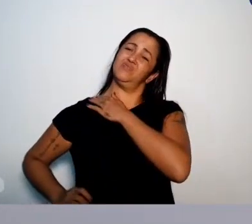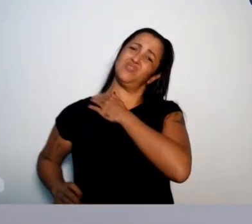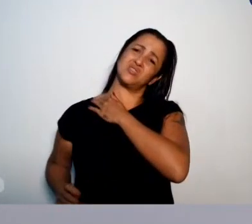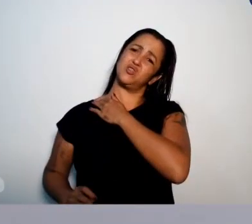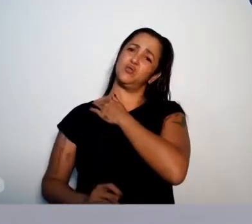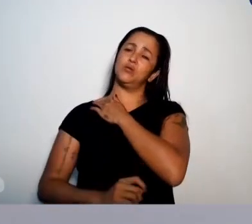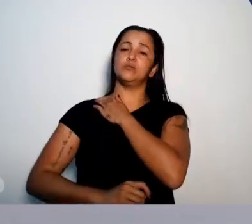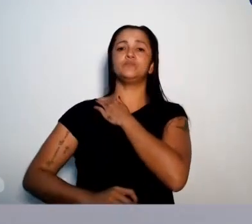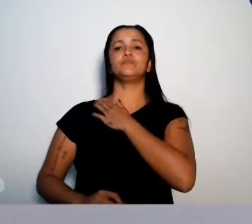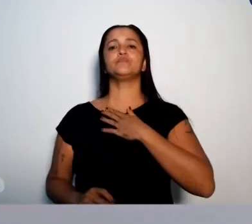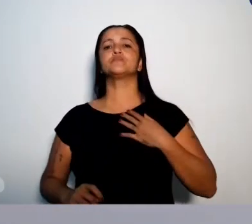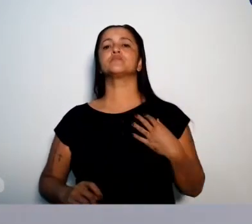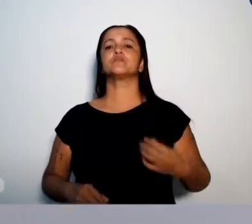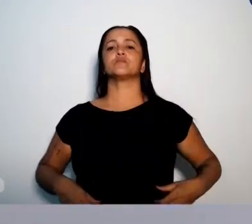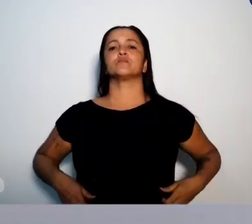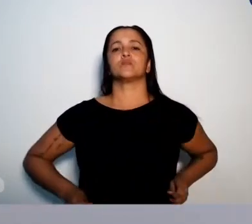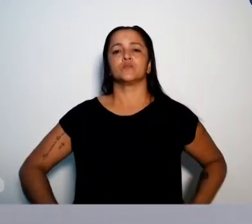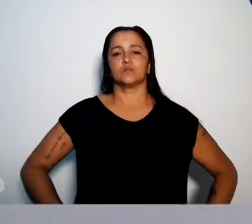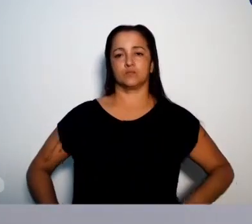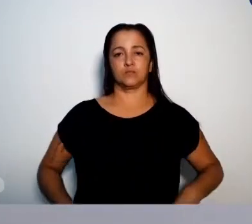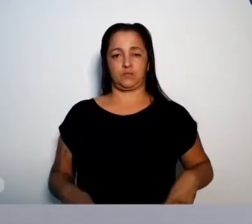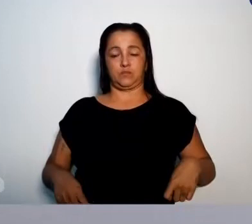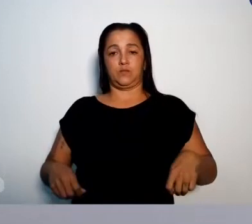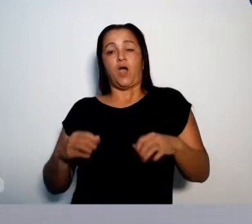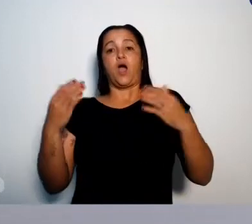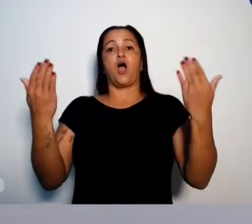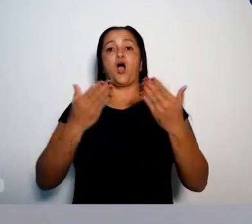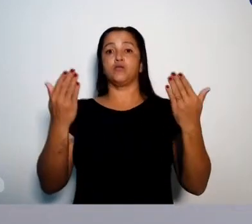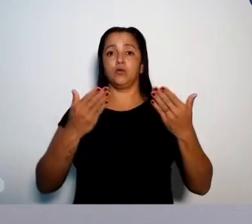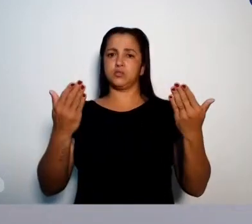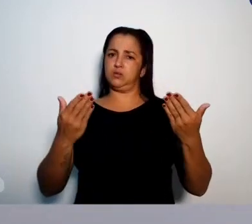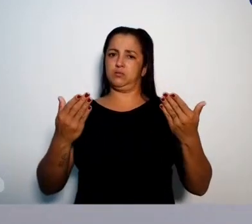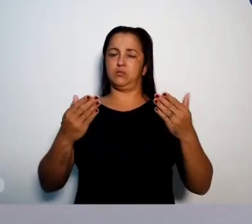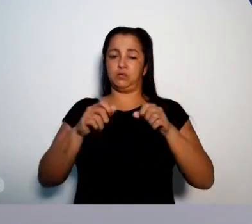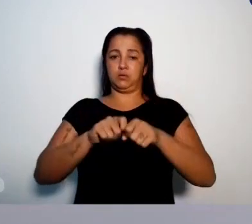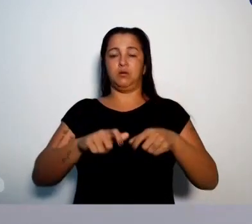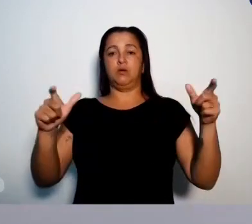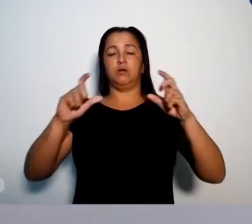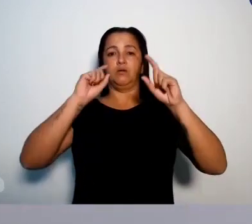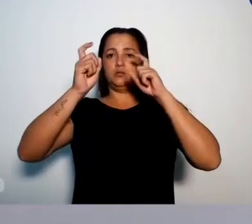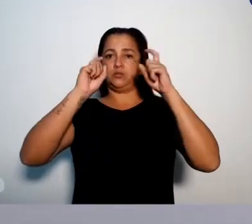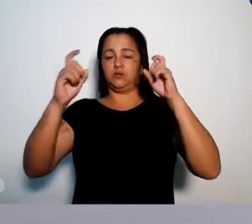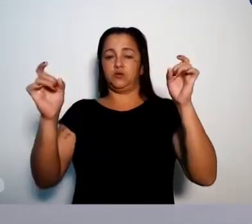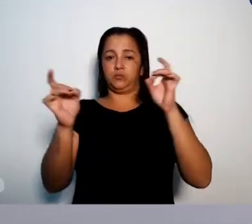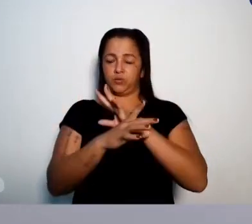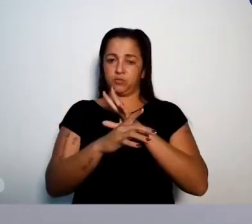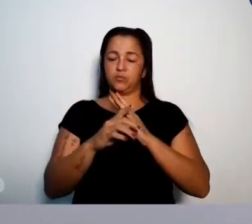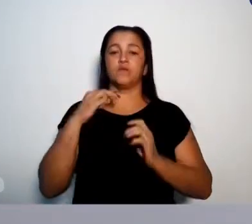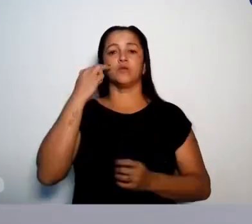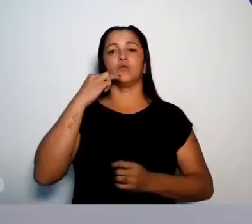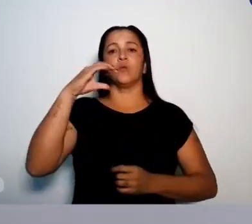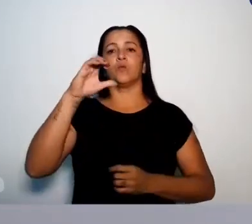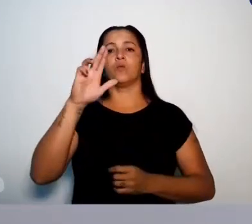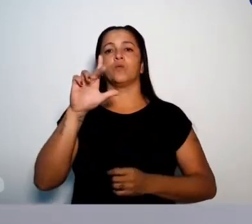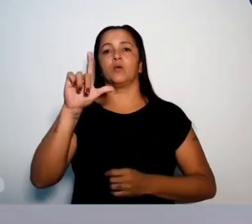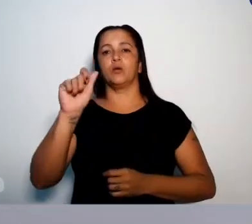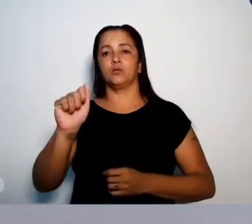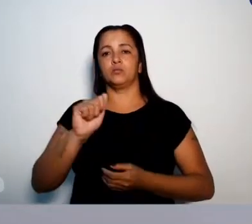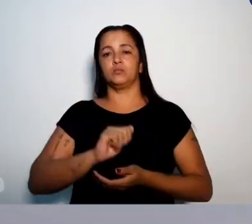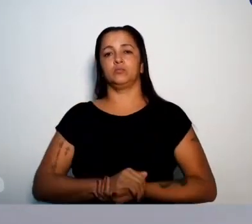Encerrado o pequeno expediente, passaremos então agora ao grande expediente. Primeiro vereador inscrito, vereador Kula.